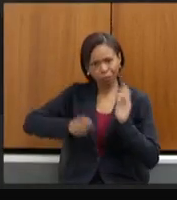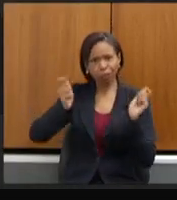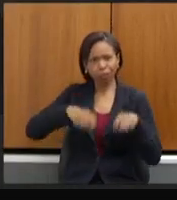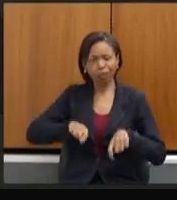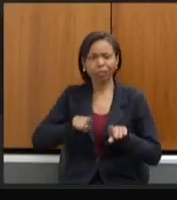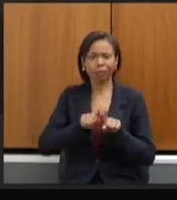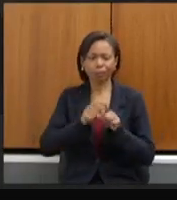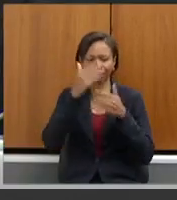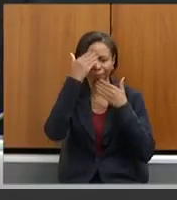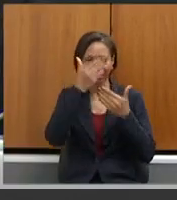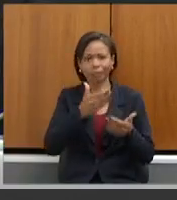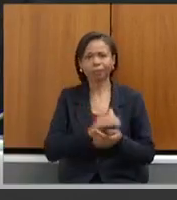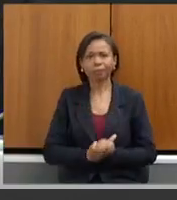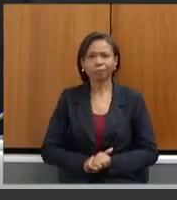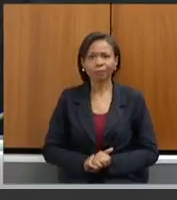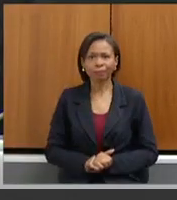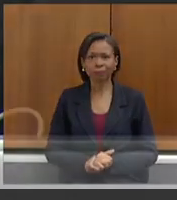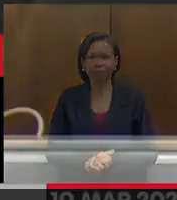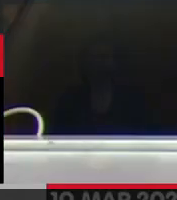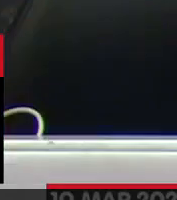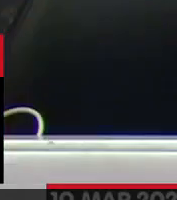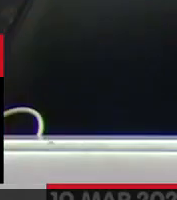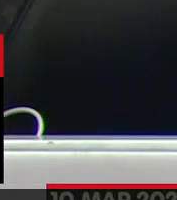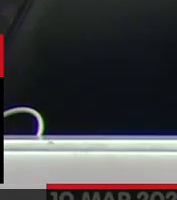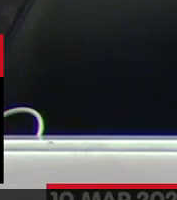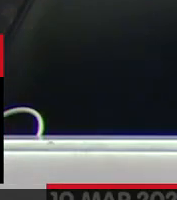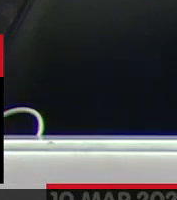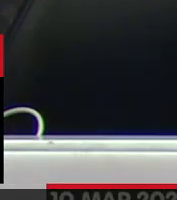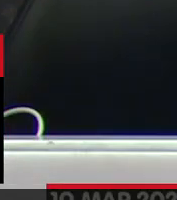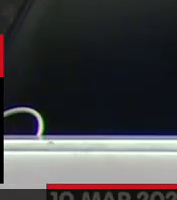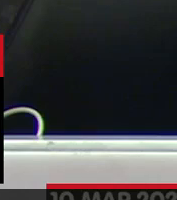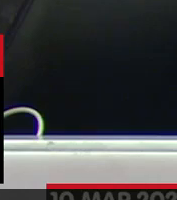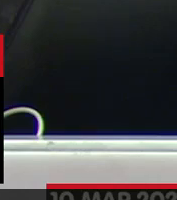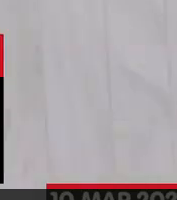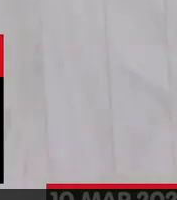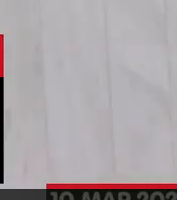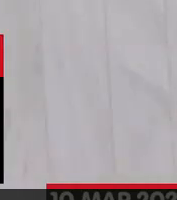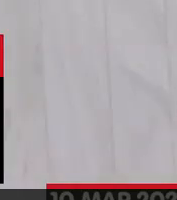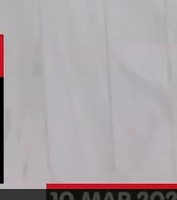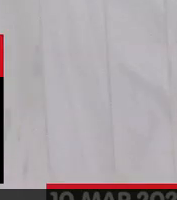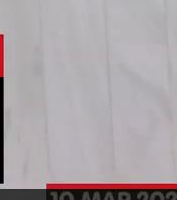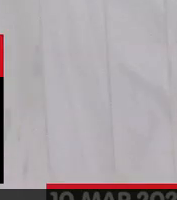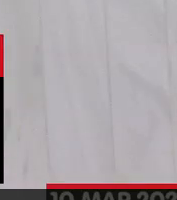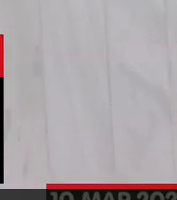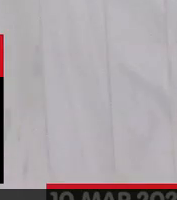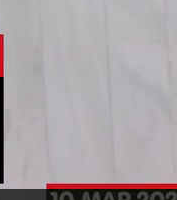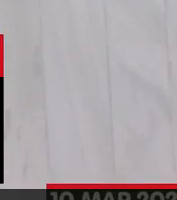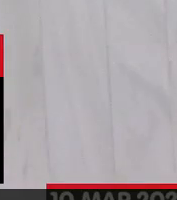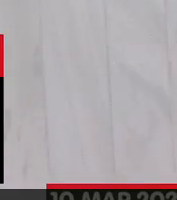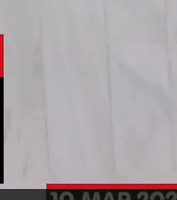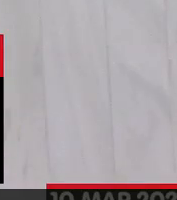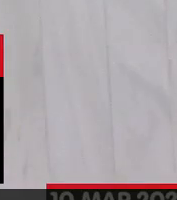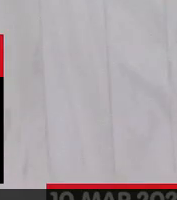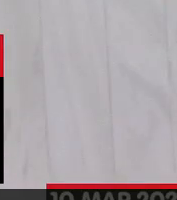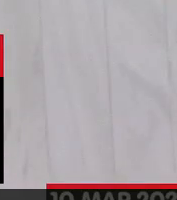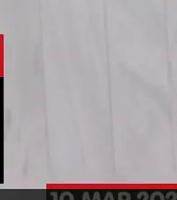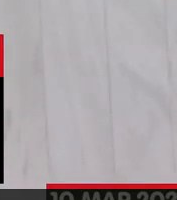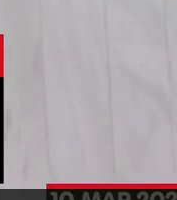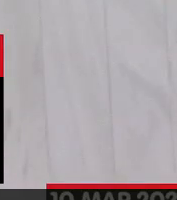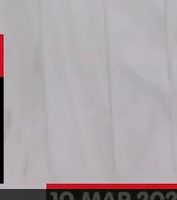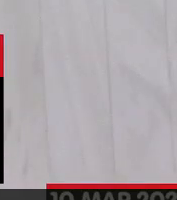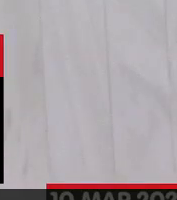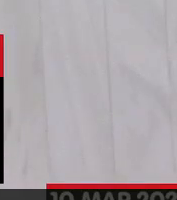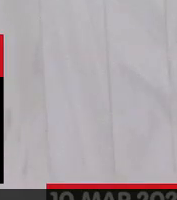obrigado obrigado trabalho em Santiago com a palavra o secretário Carlos adoro é obrigado Deputado foram várias